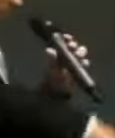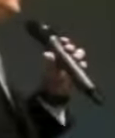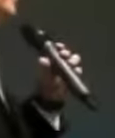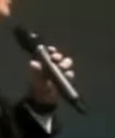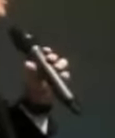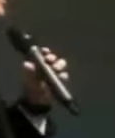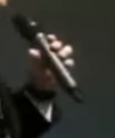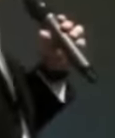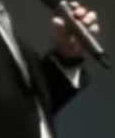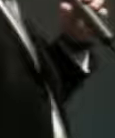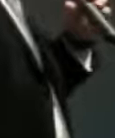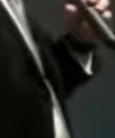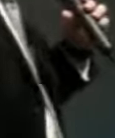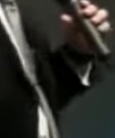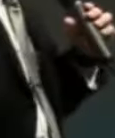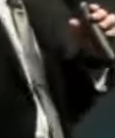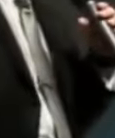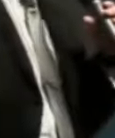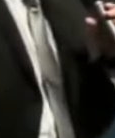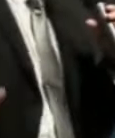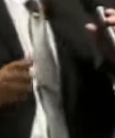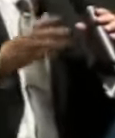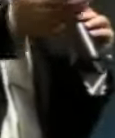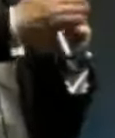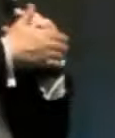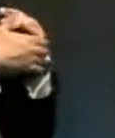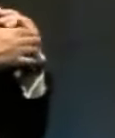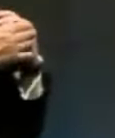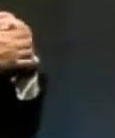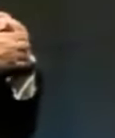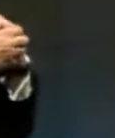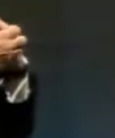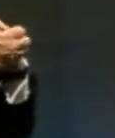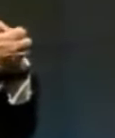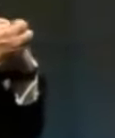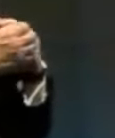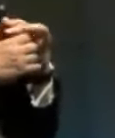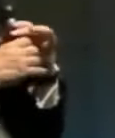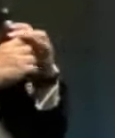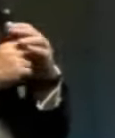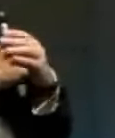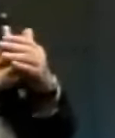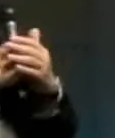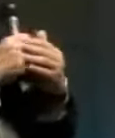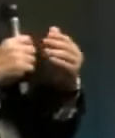trabalhar na tua vida tá bom? Senhor Jesus estamos aqui em pé na tua presença